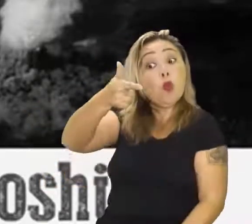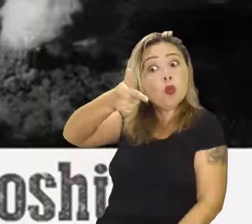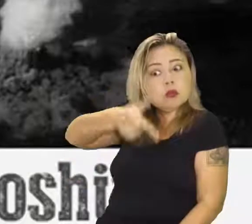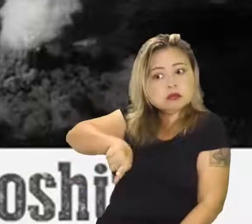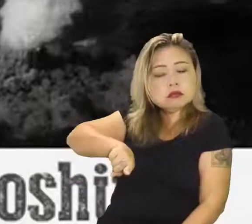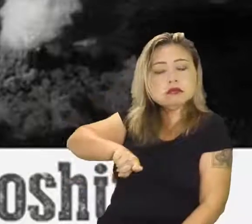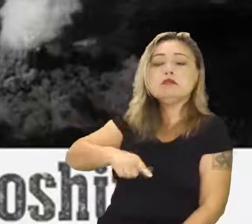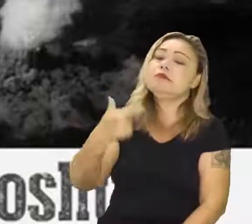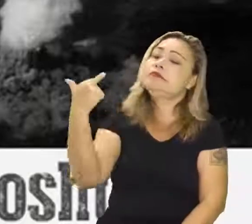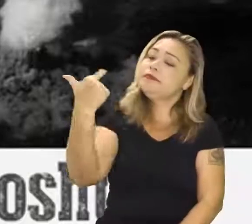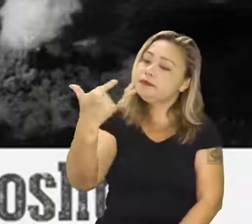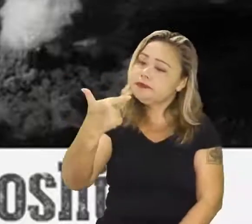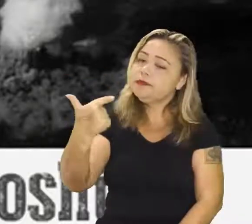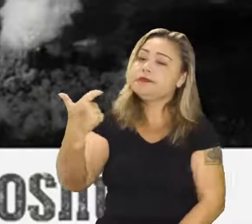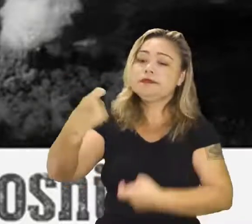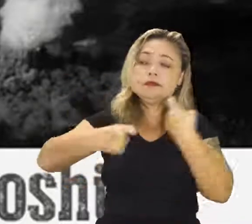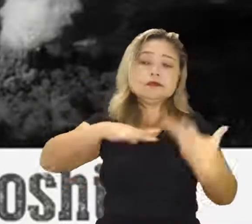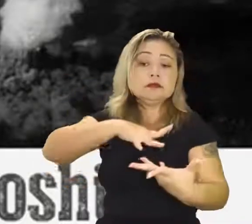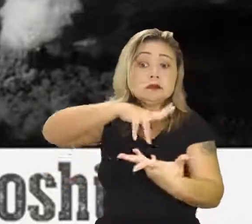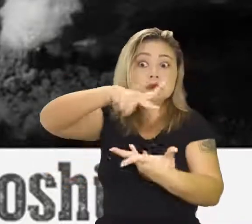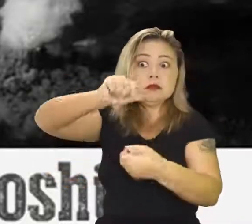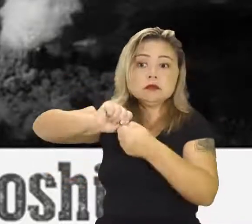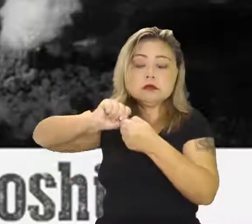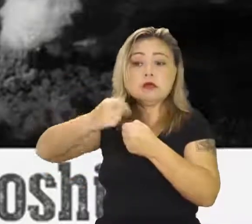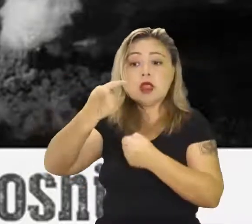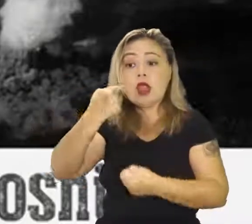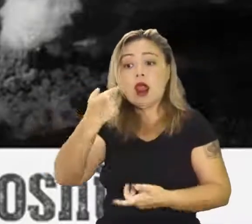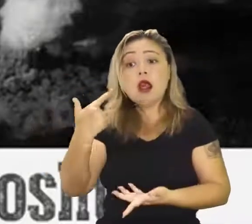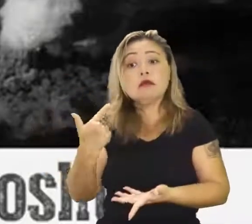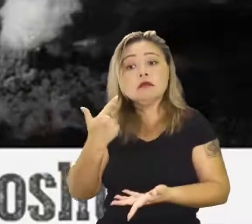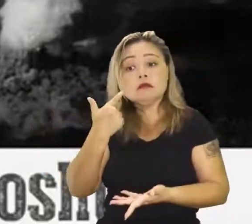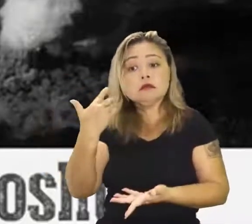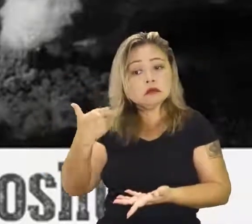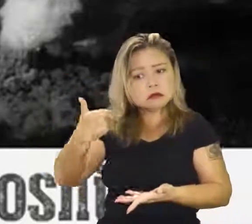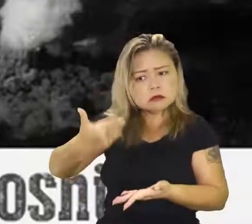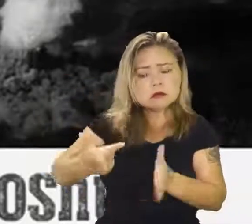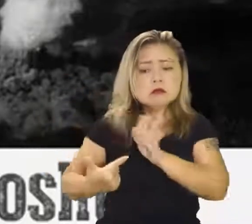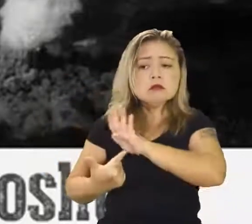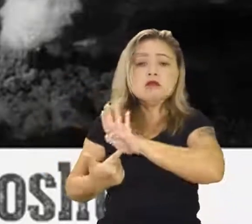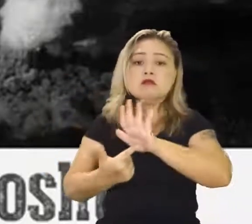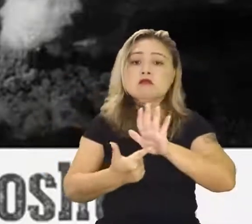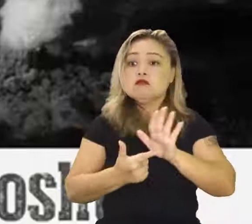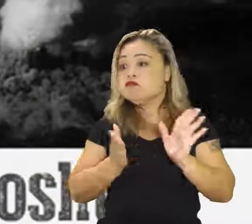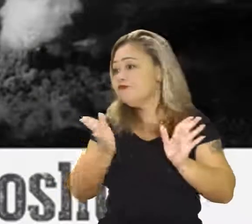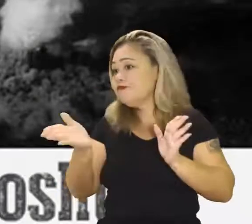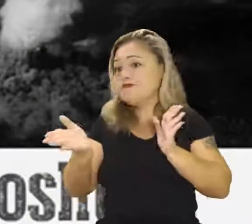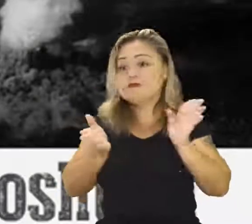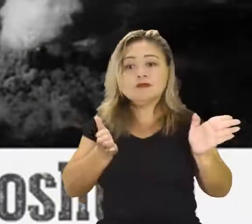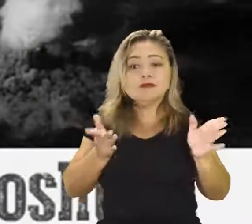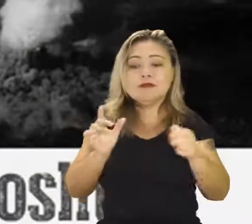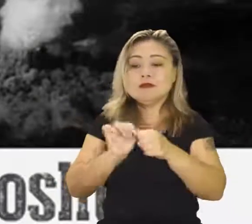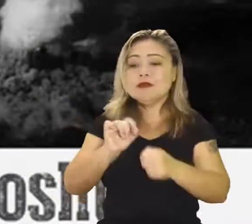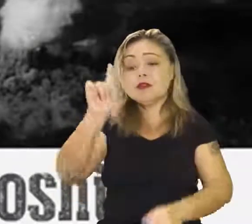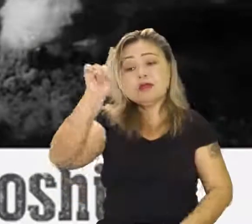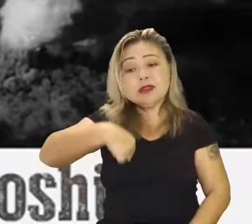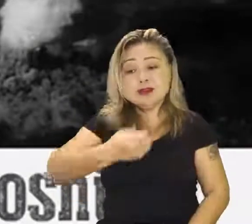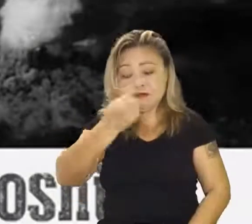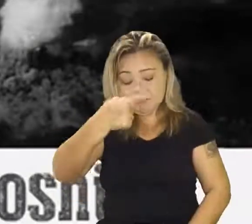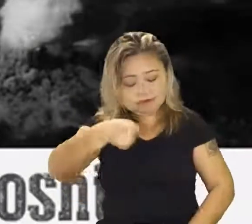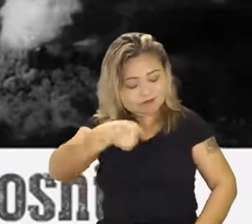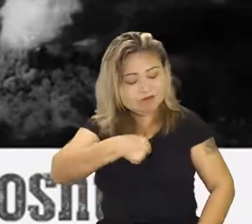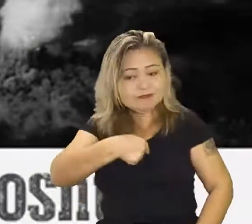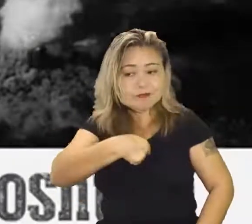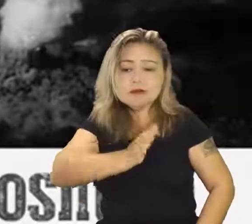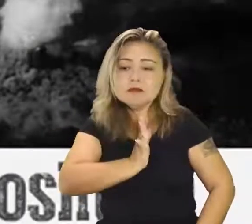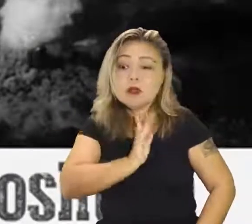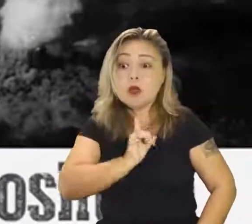Novamente, a Segunda Guerra Mundial, ela vem para provar que nenhum dos 2 lados tem bondade no coração quando se trata